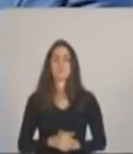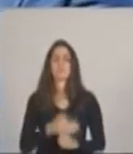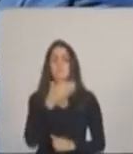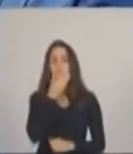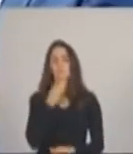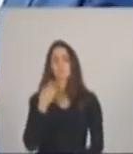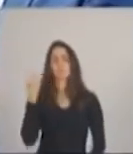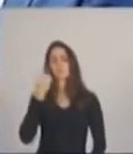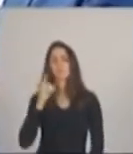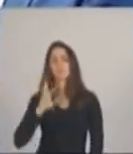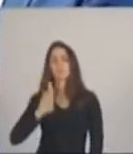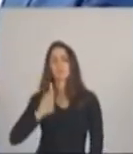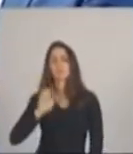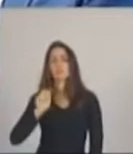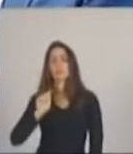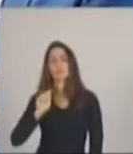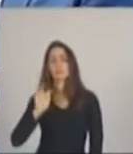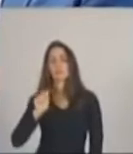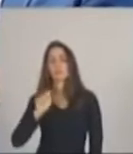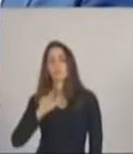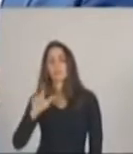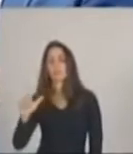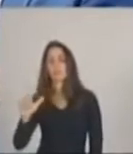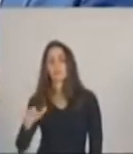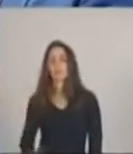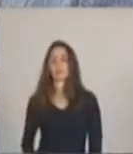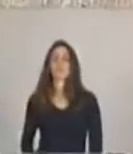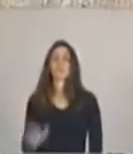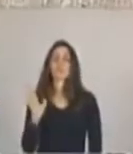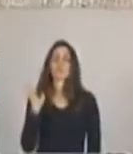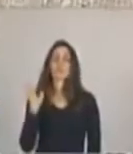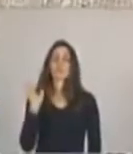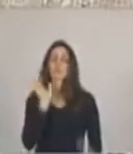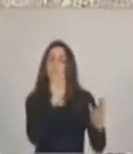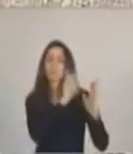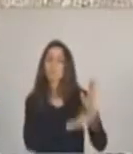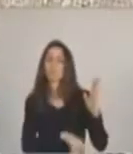Favato. Então, a matéria foi também